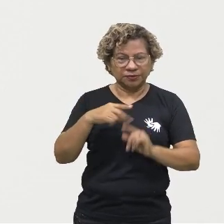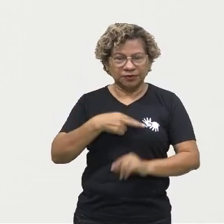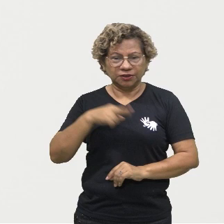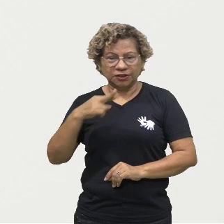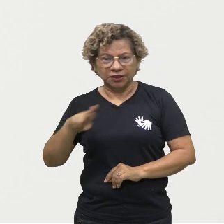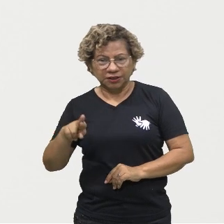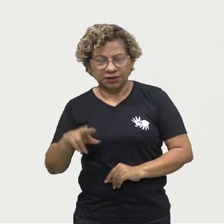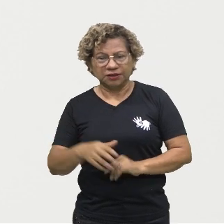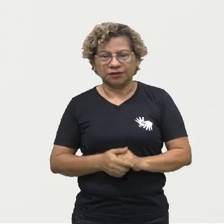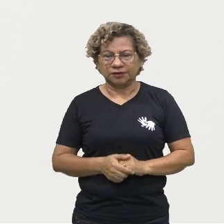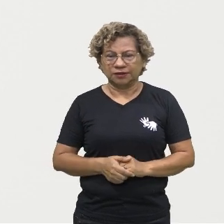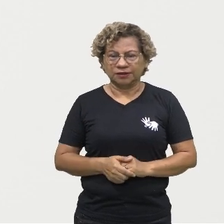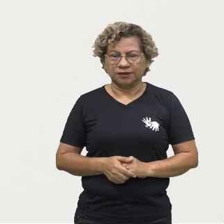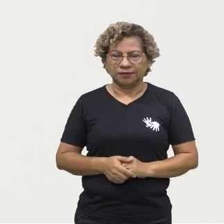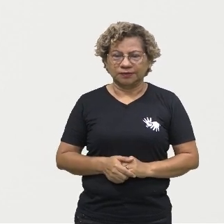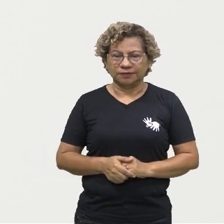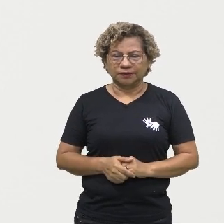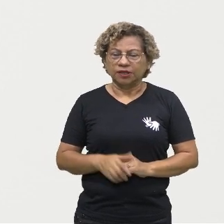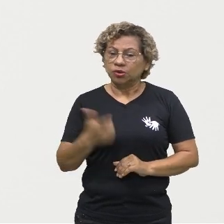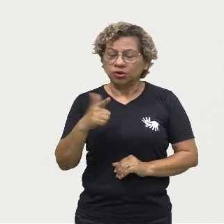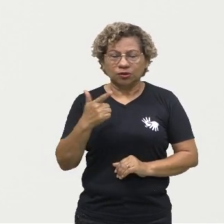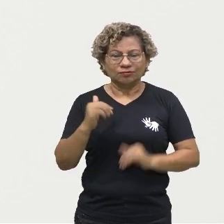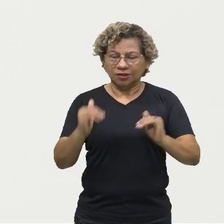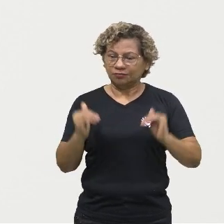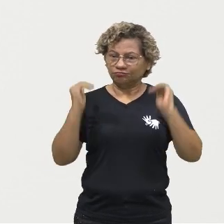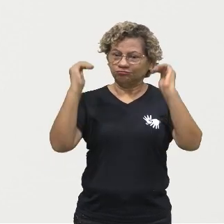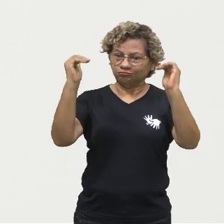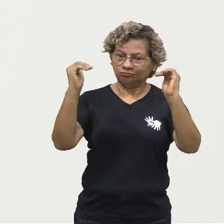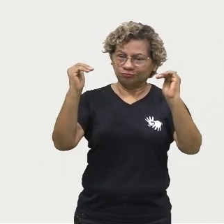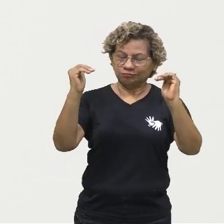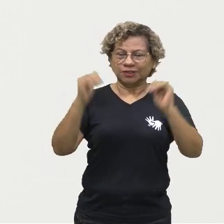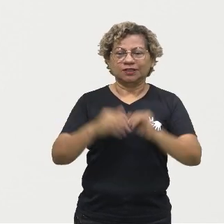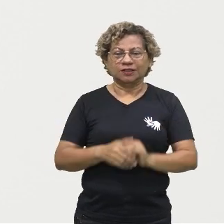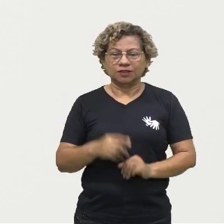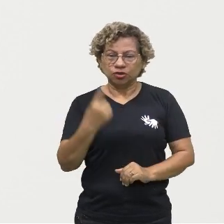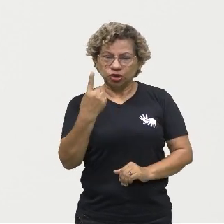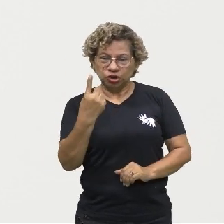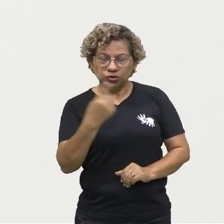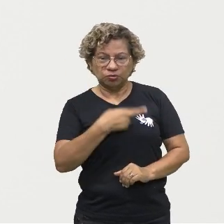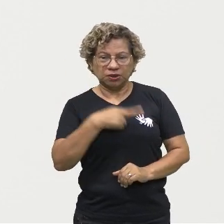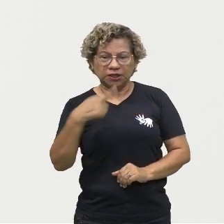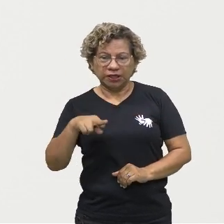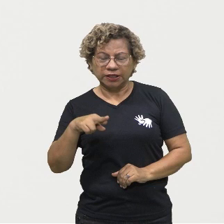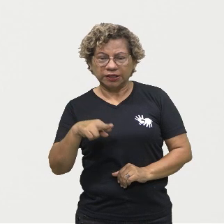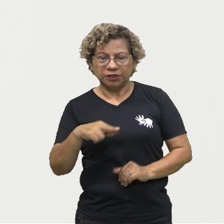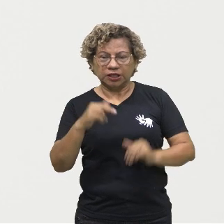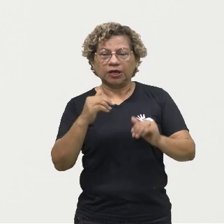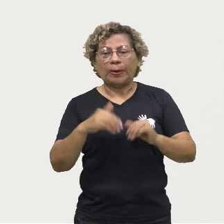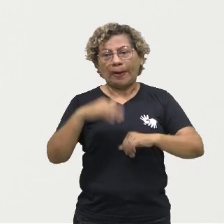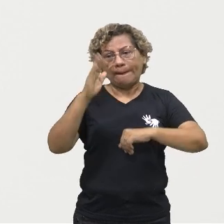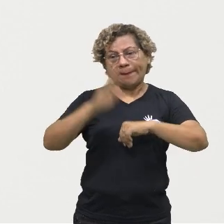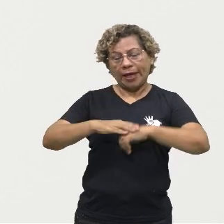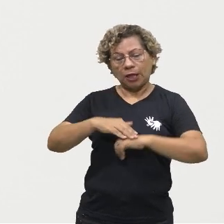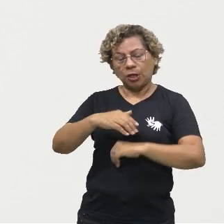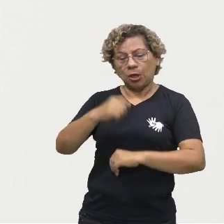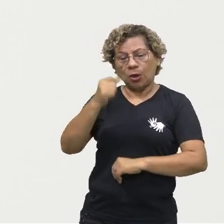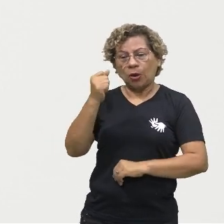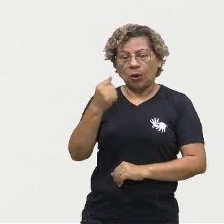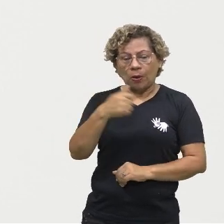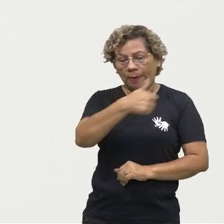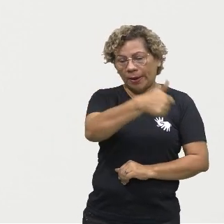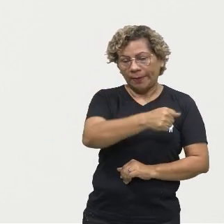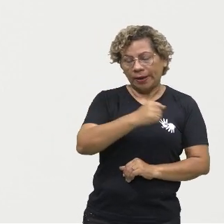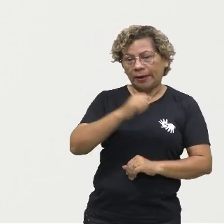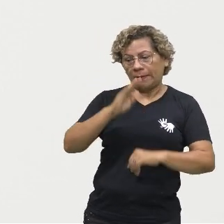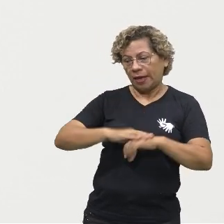nesta palavrinha. Não há supremacia de uma religião sobre as outras. Não há religião